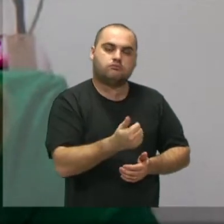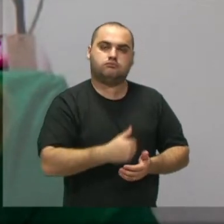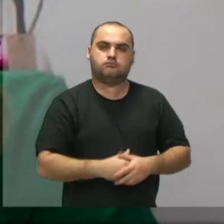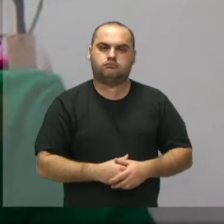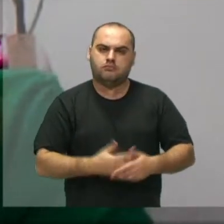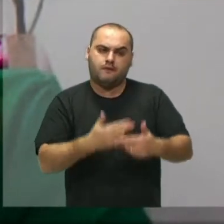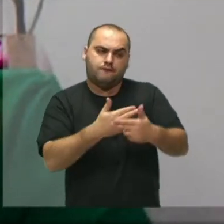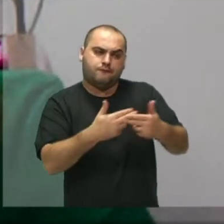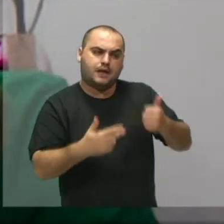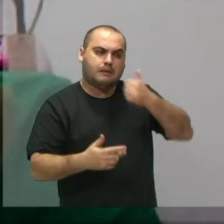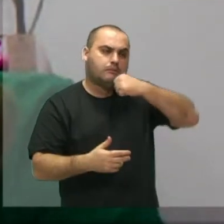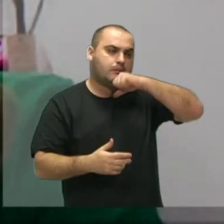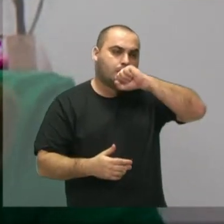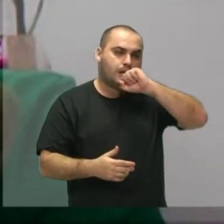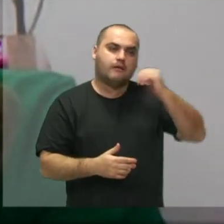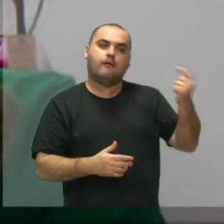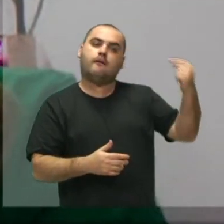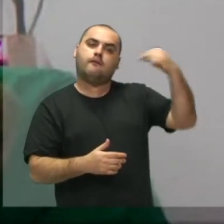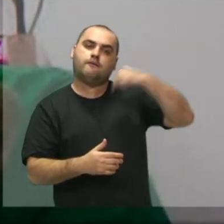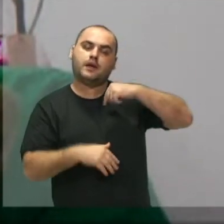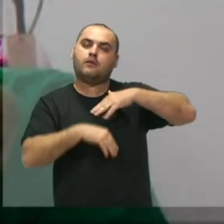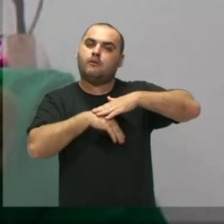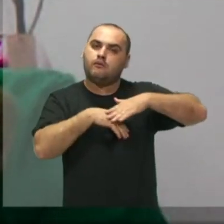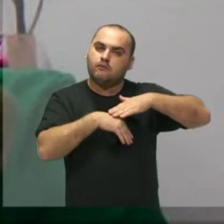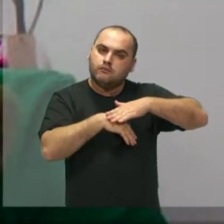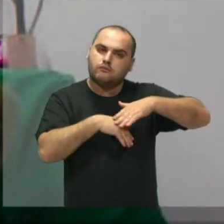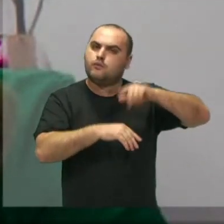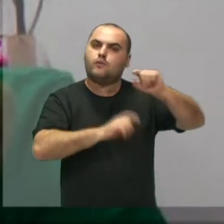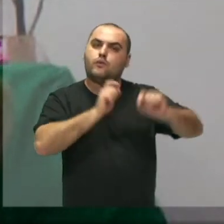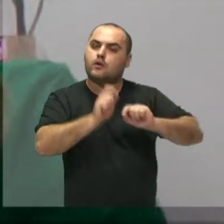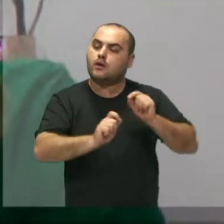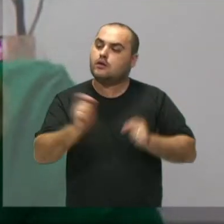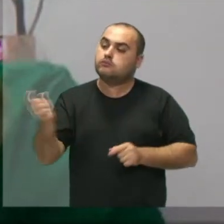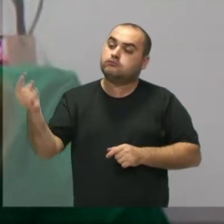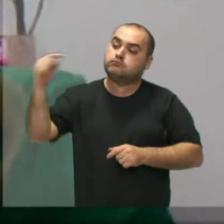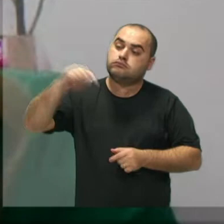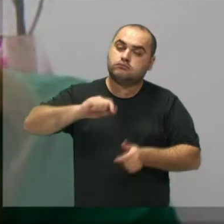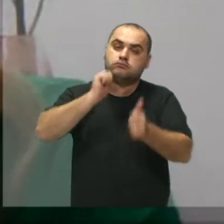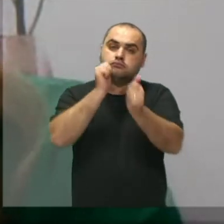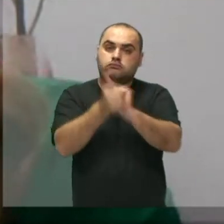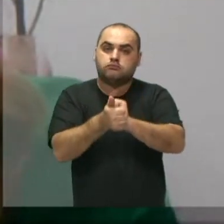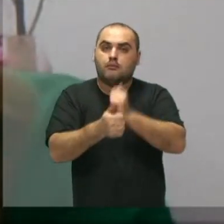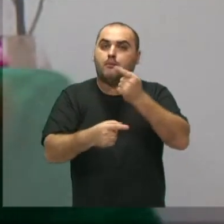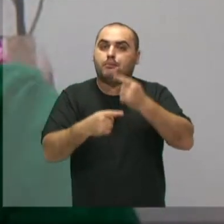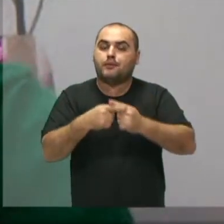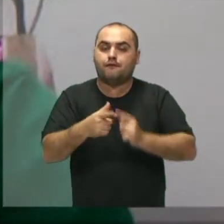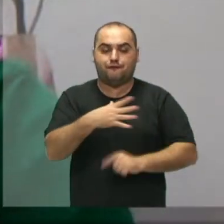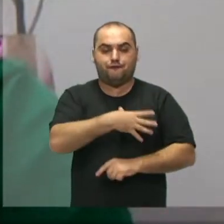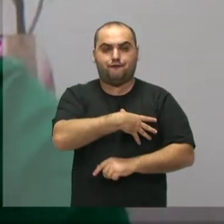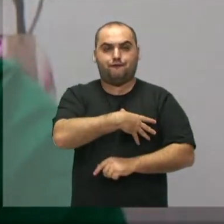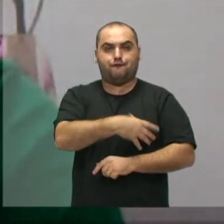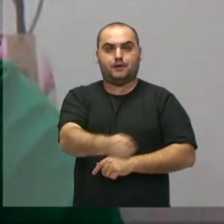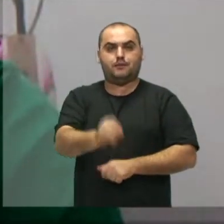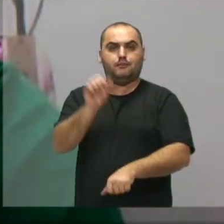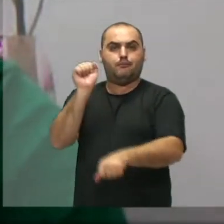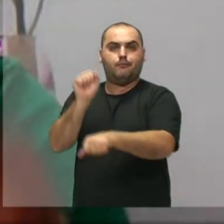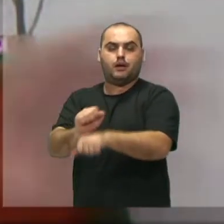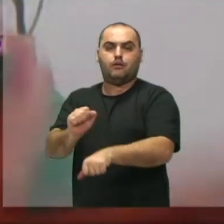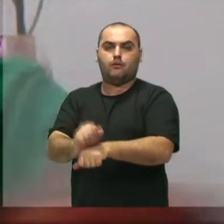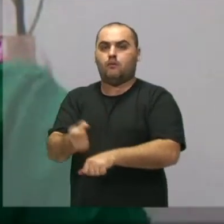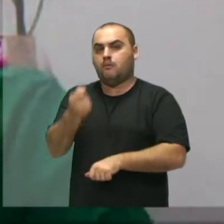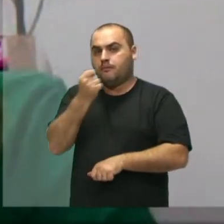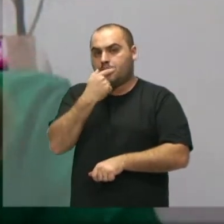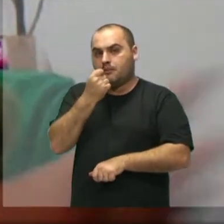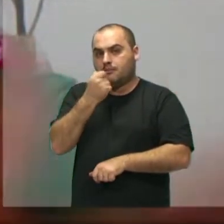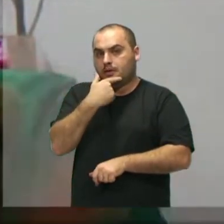início, vieram me procurar pedindo para que eu trouxesse o esporte porque o filho deixou de tomar remédio, porque